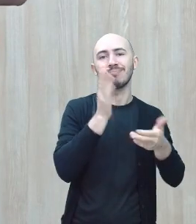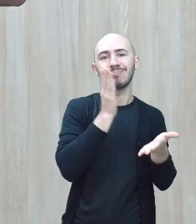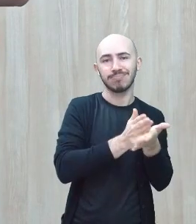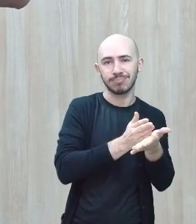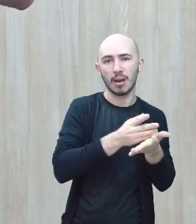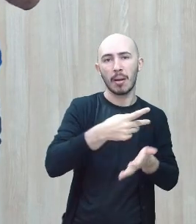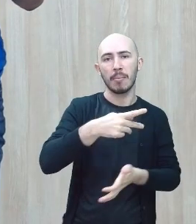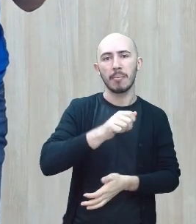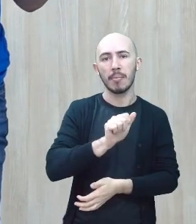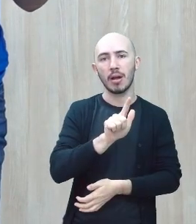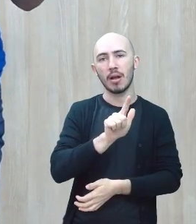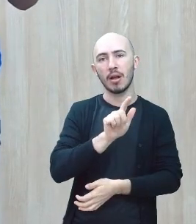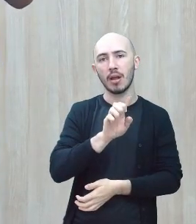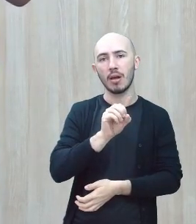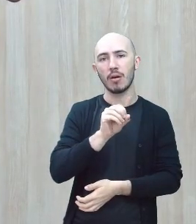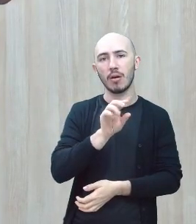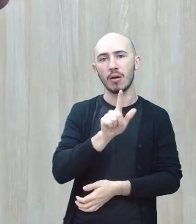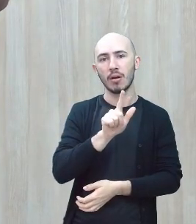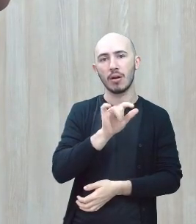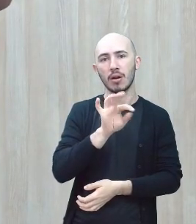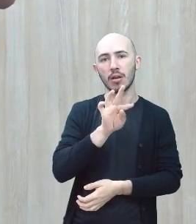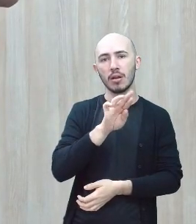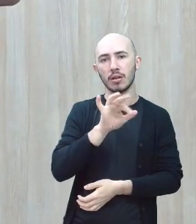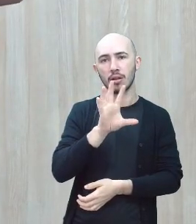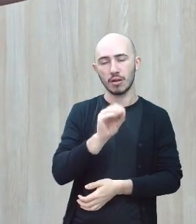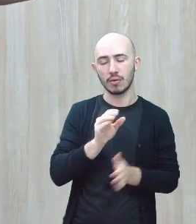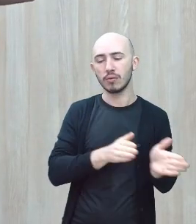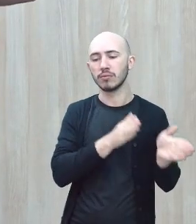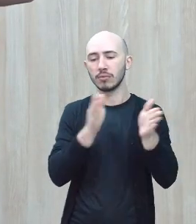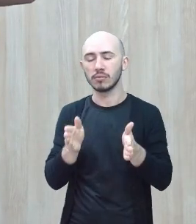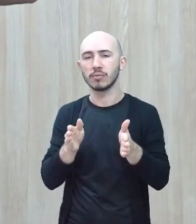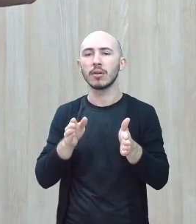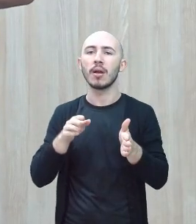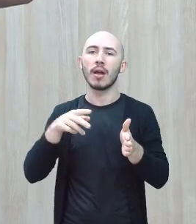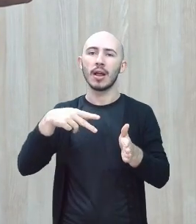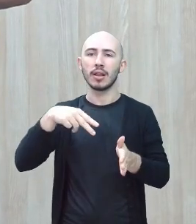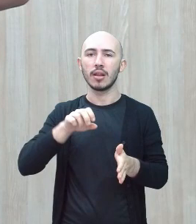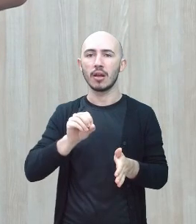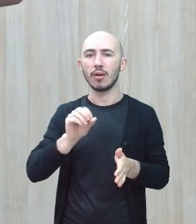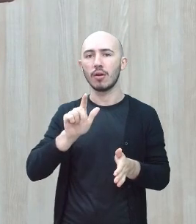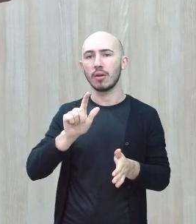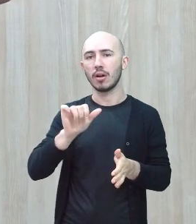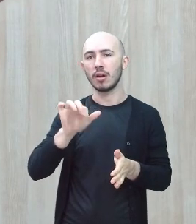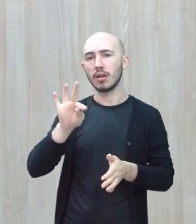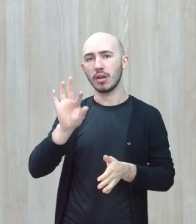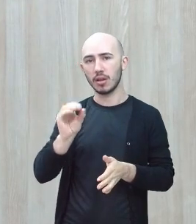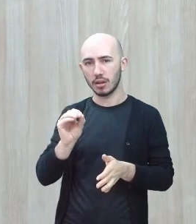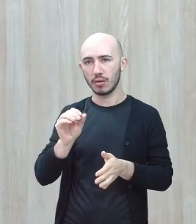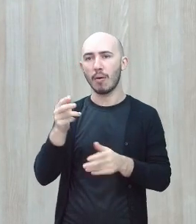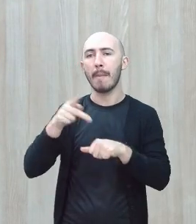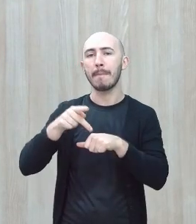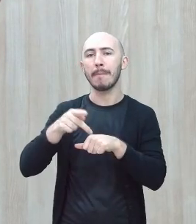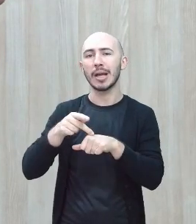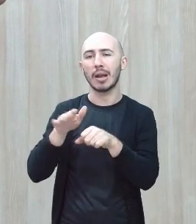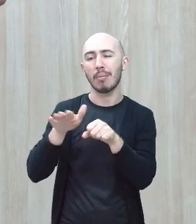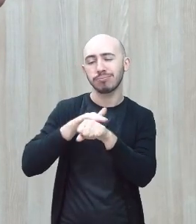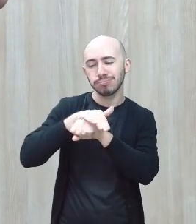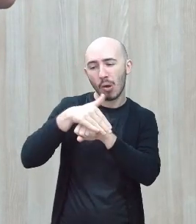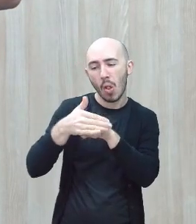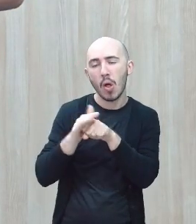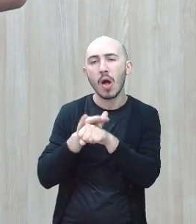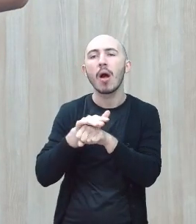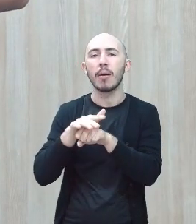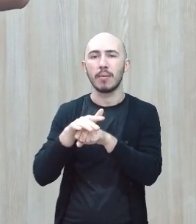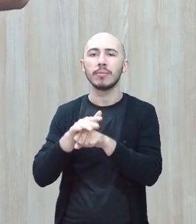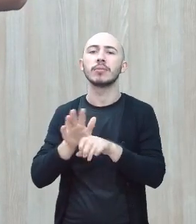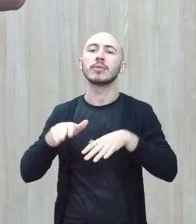o Mesolítico, que é o tempo da descoberta do fogo, e o Neolítico, que é o tempo da pedra polida, né, onde eles